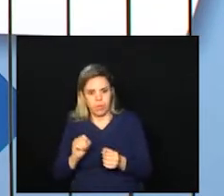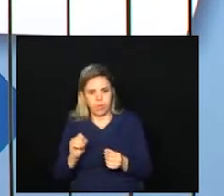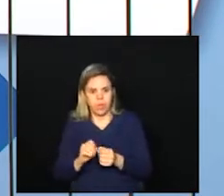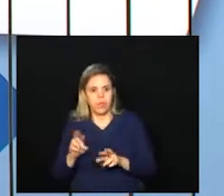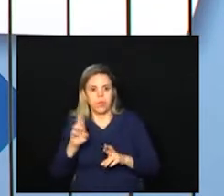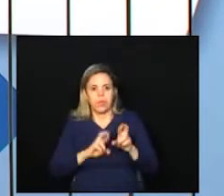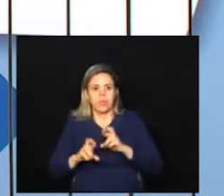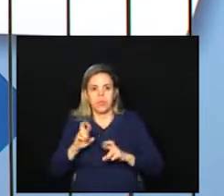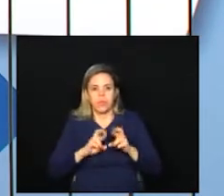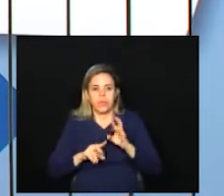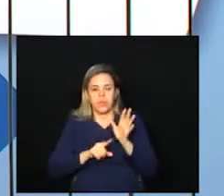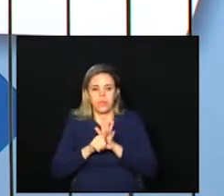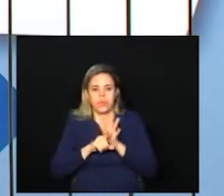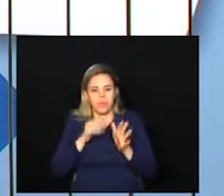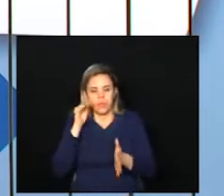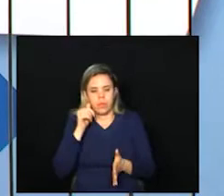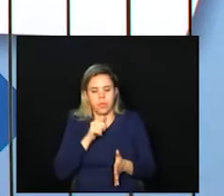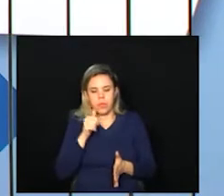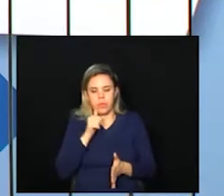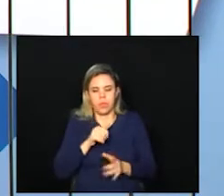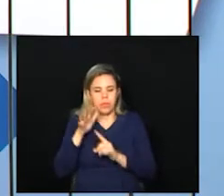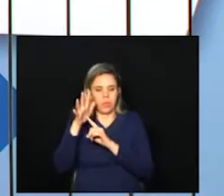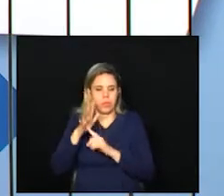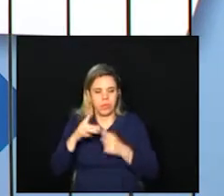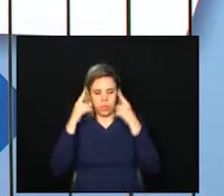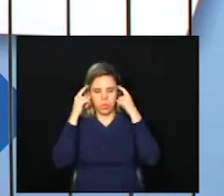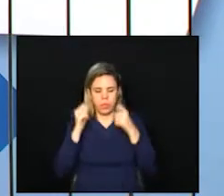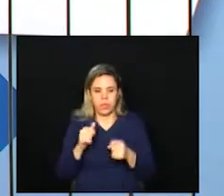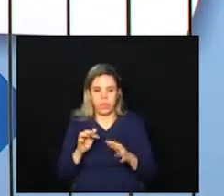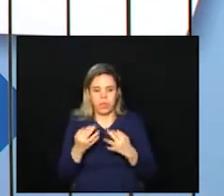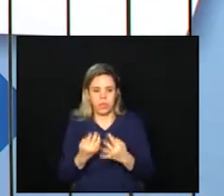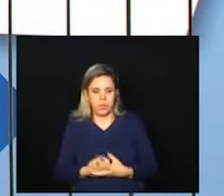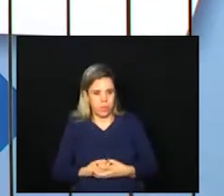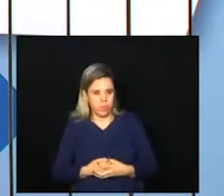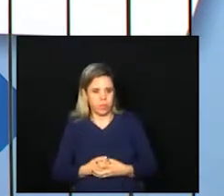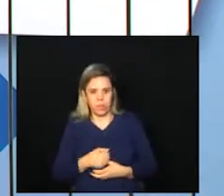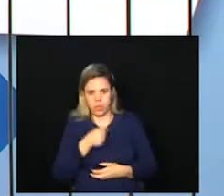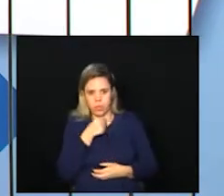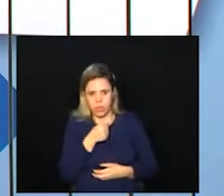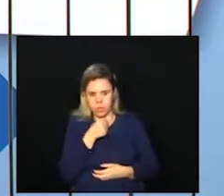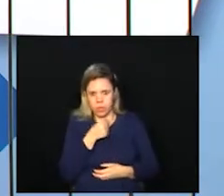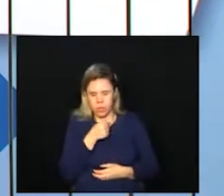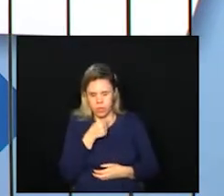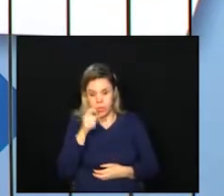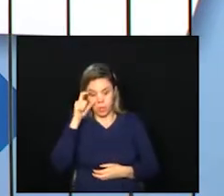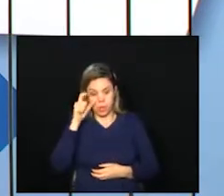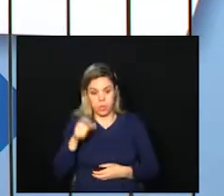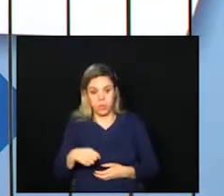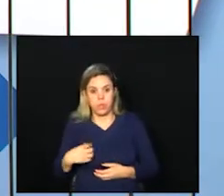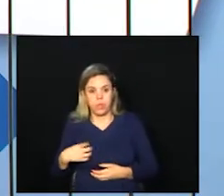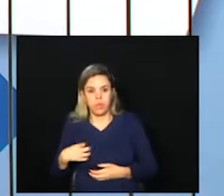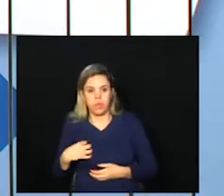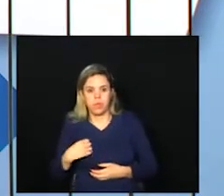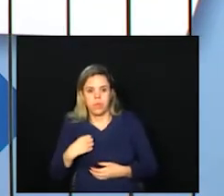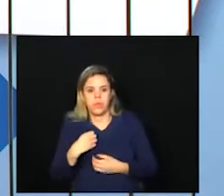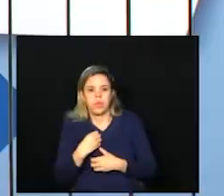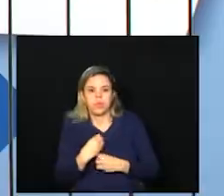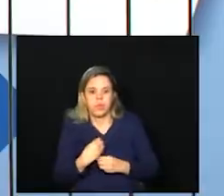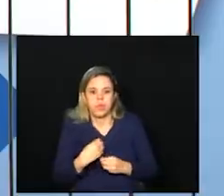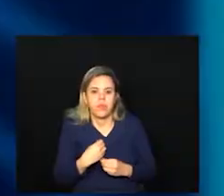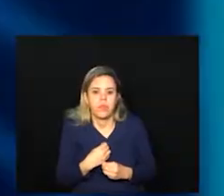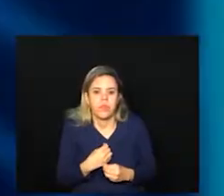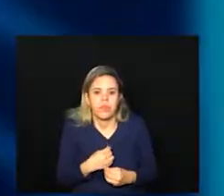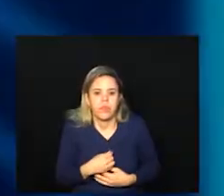exames periciais às mulheres vítimas de violência doméstica. A reportagem é de Michel Amorim.